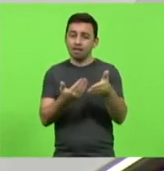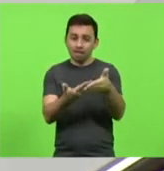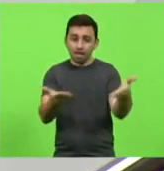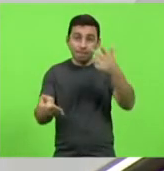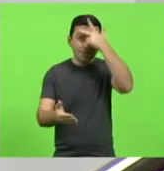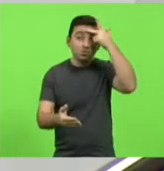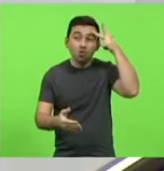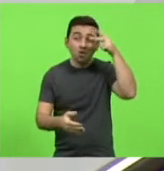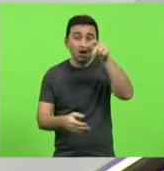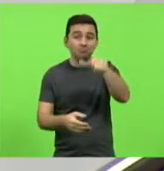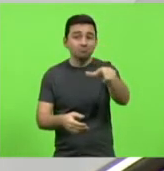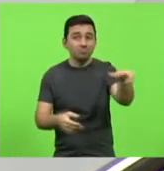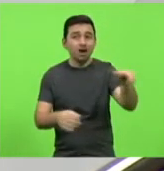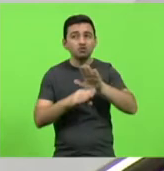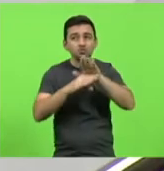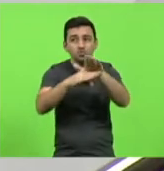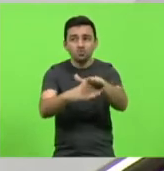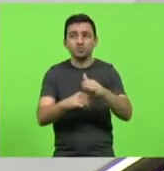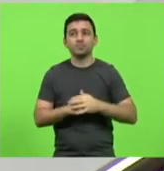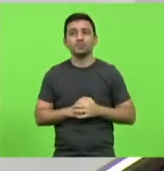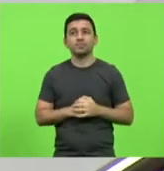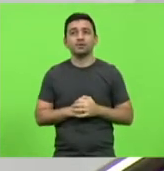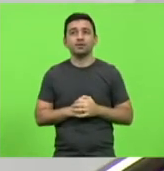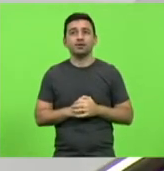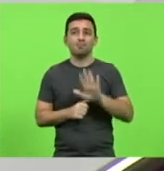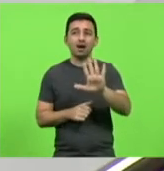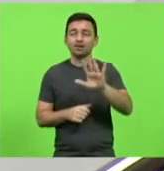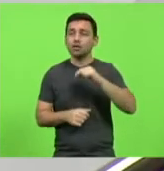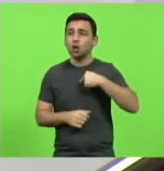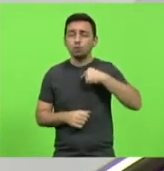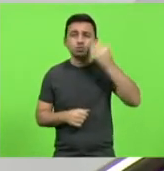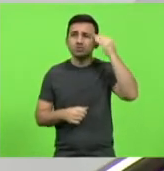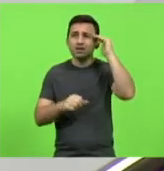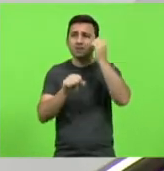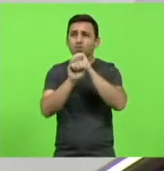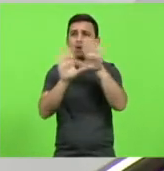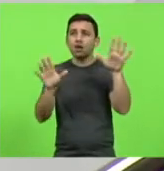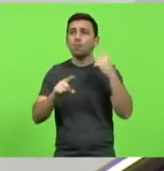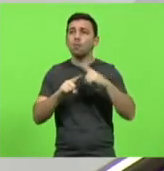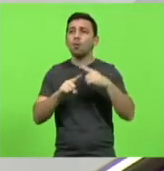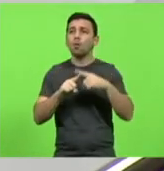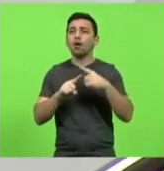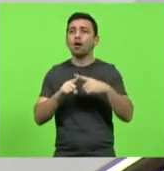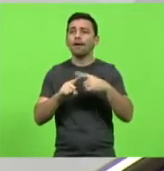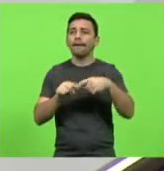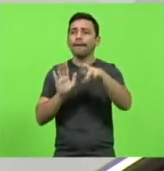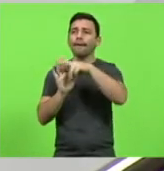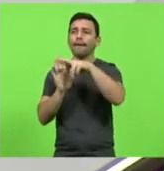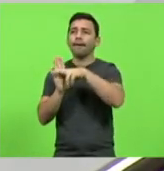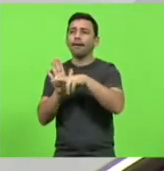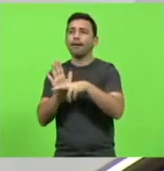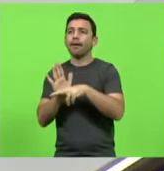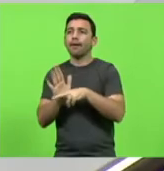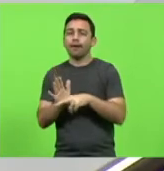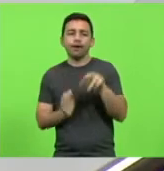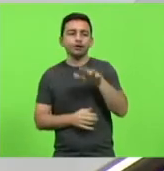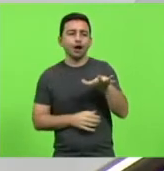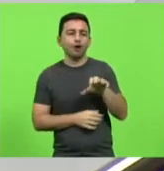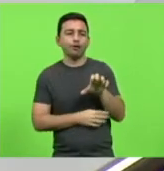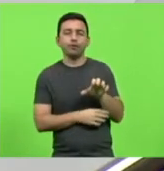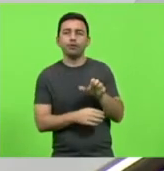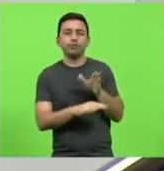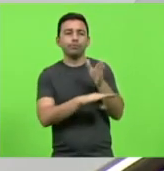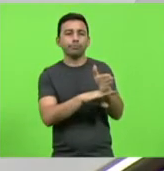pessoas. Elas são beneficiadas. Agora, não dá para entender o porquê dessa regra de ir por região. A